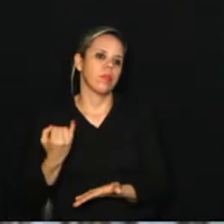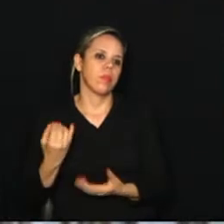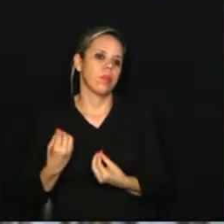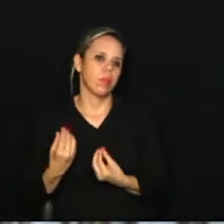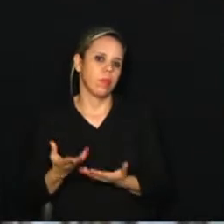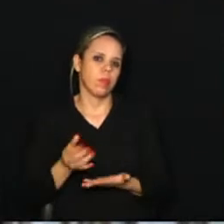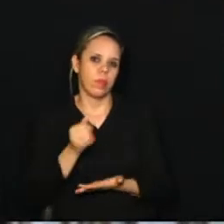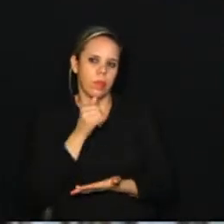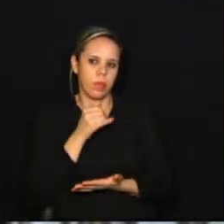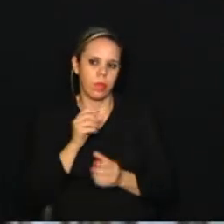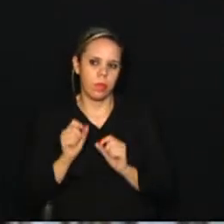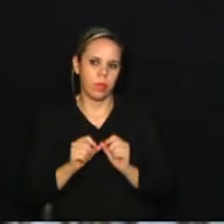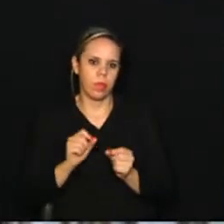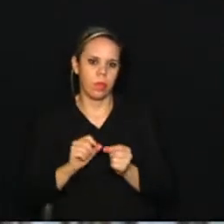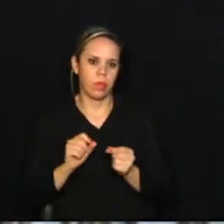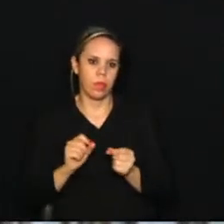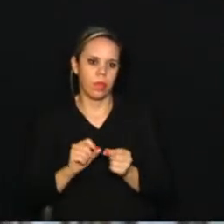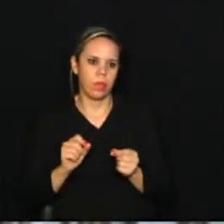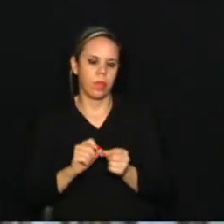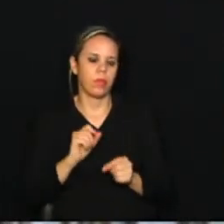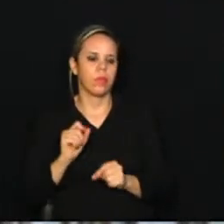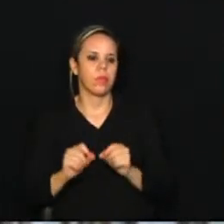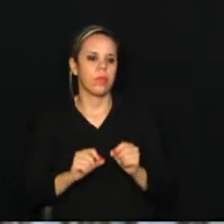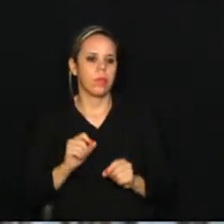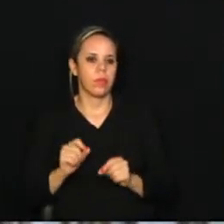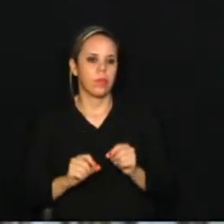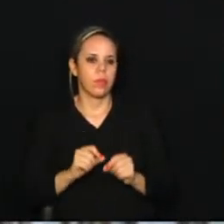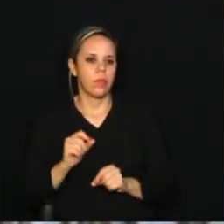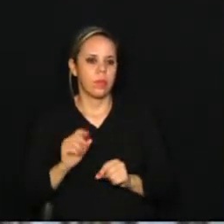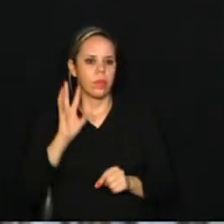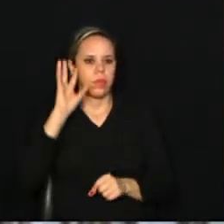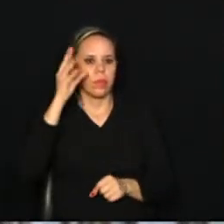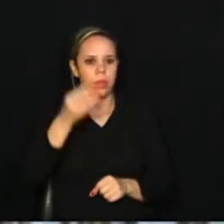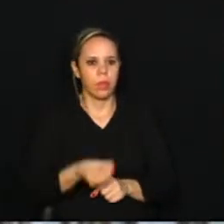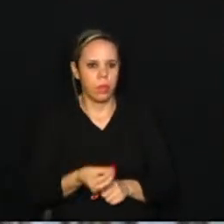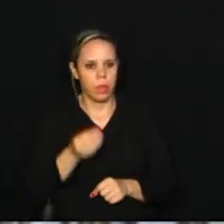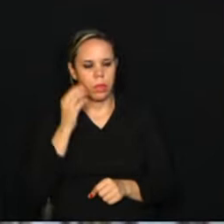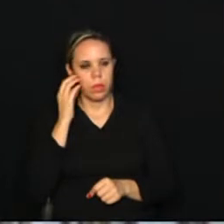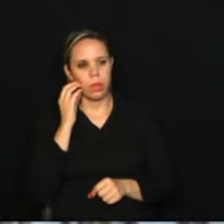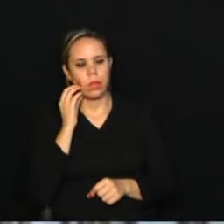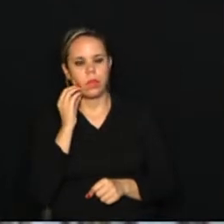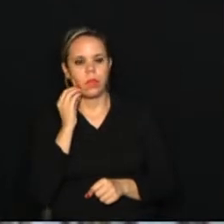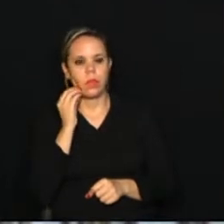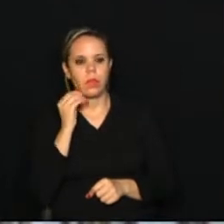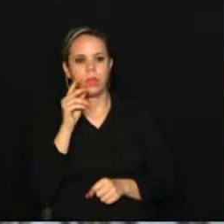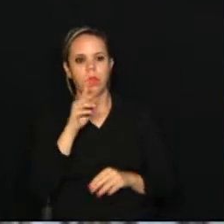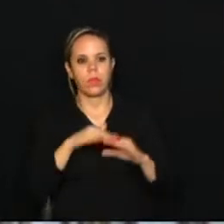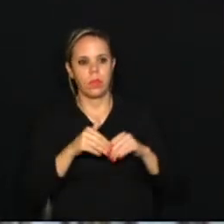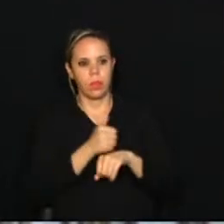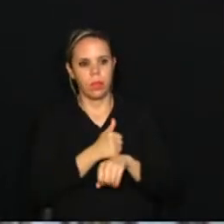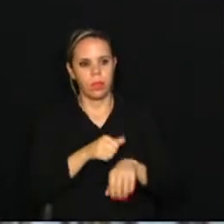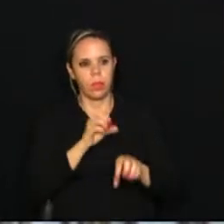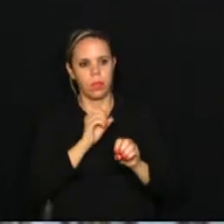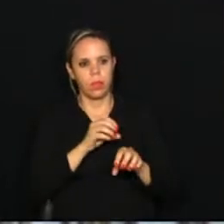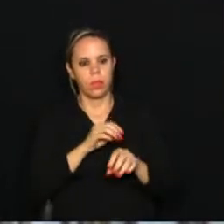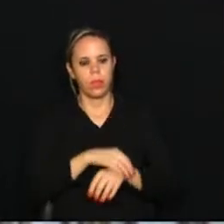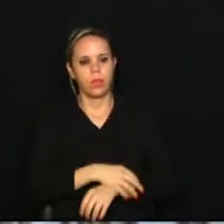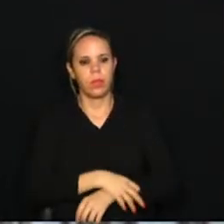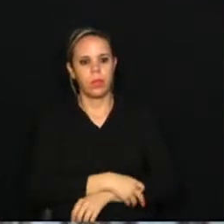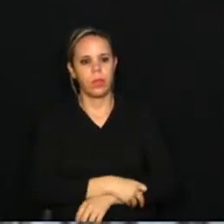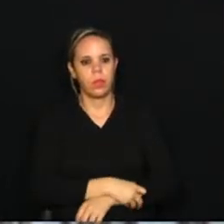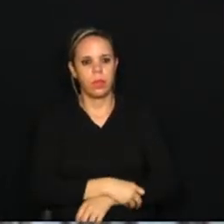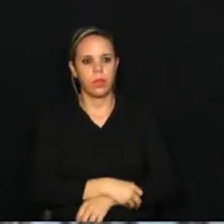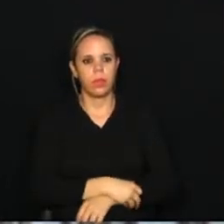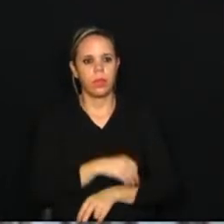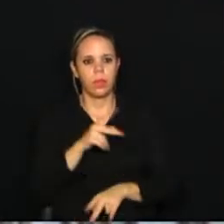estabelecer, fazer com que entendessem, né, os profissionais da educação, aqueles